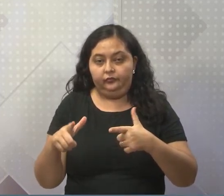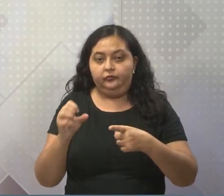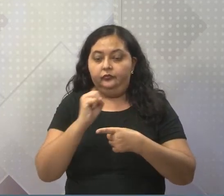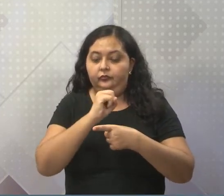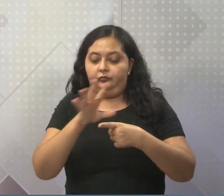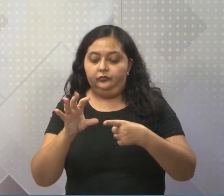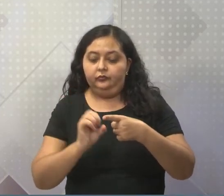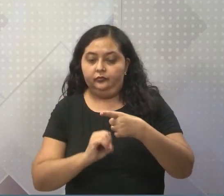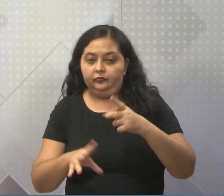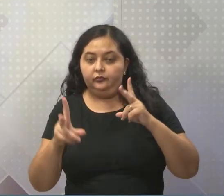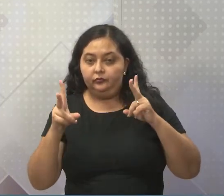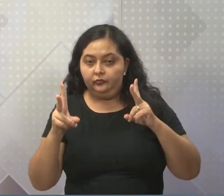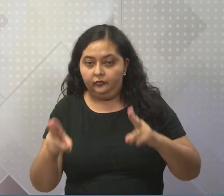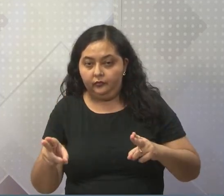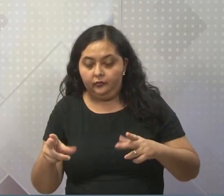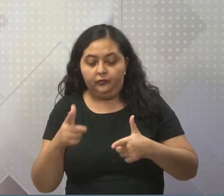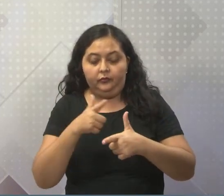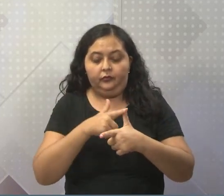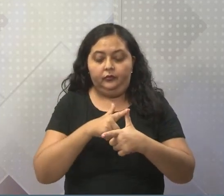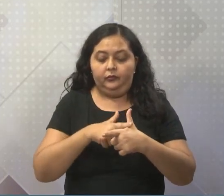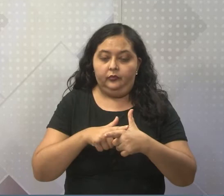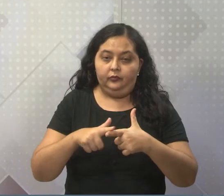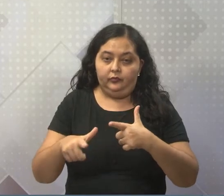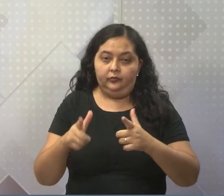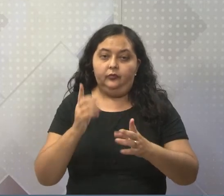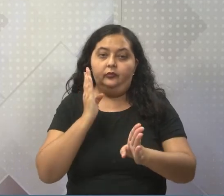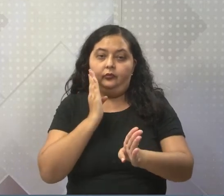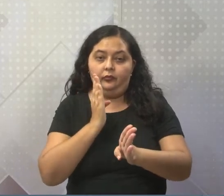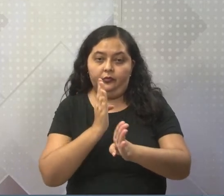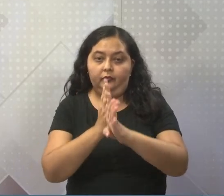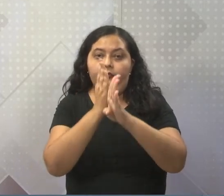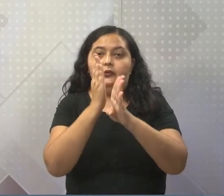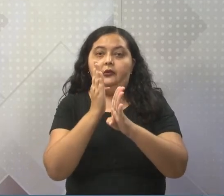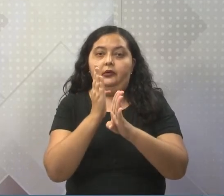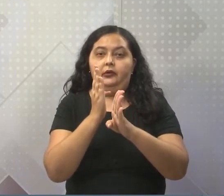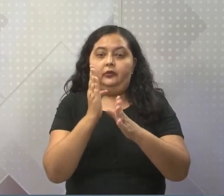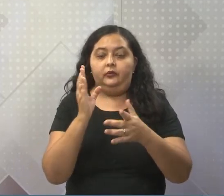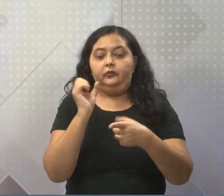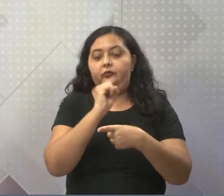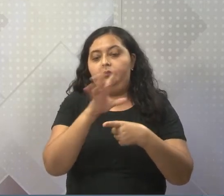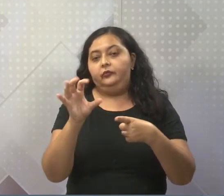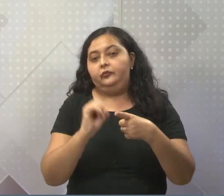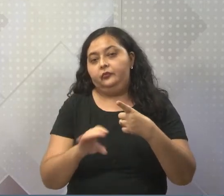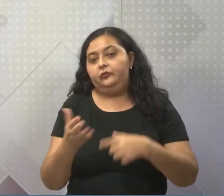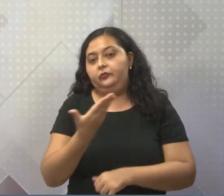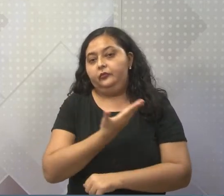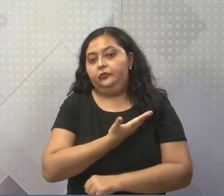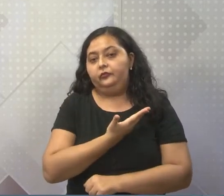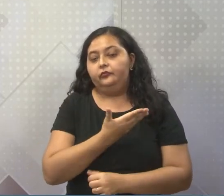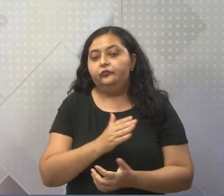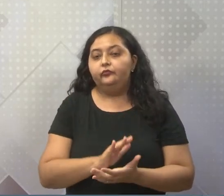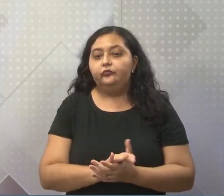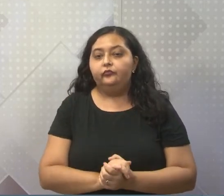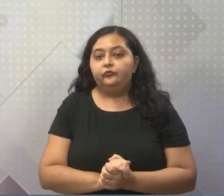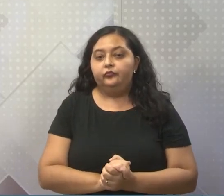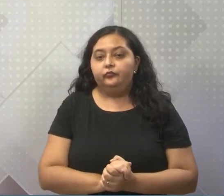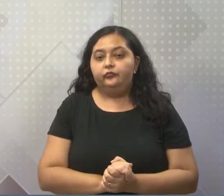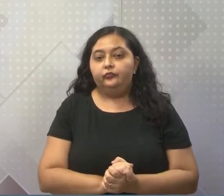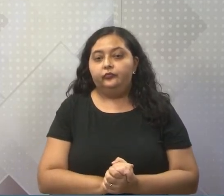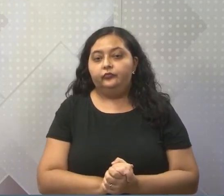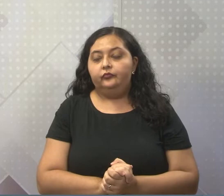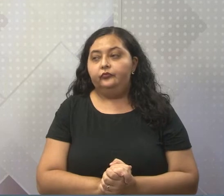fração equivalente através da divisão, encontro uma fração nesse tipo aqui. Eu tenho uma